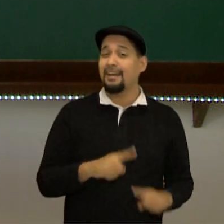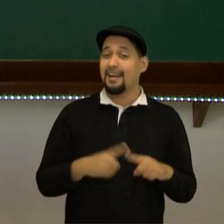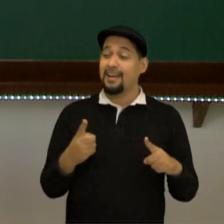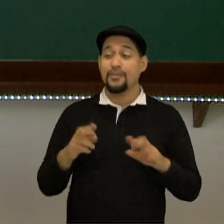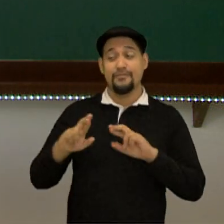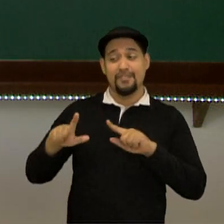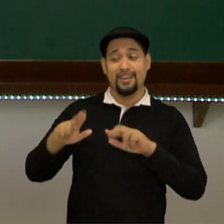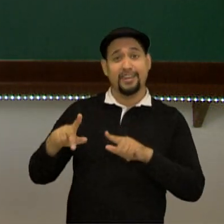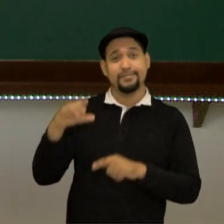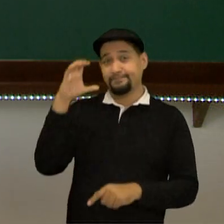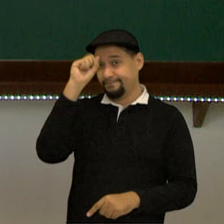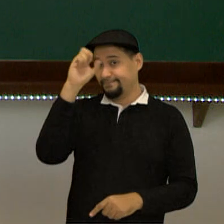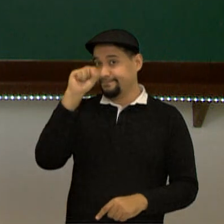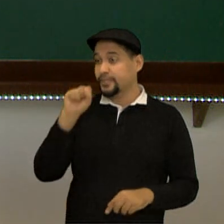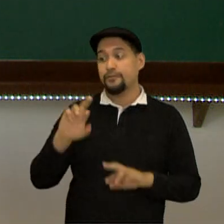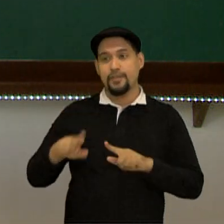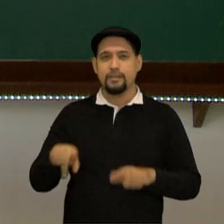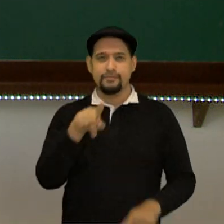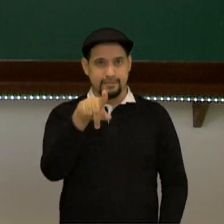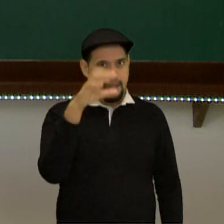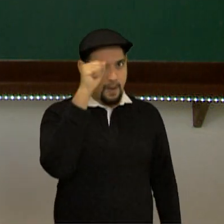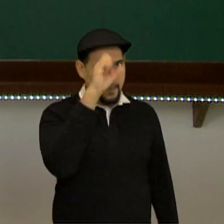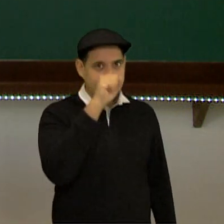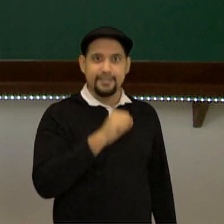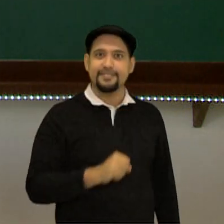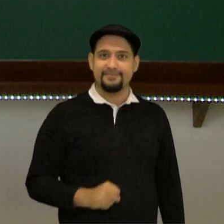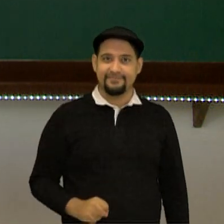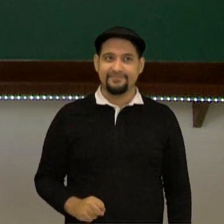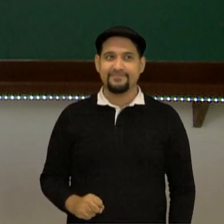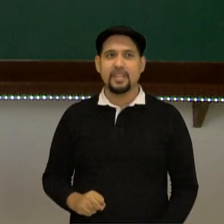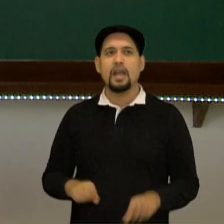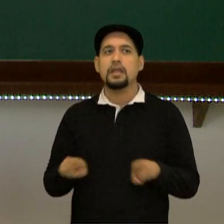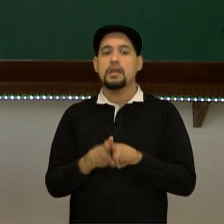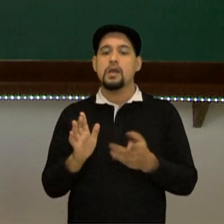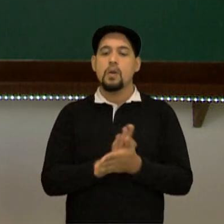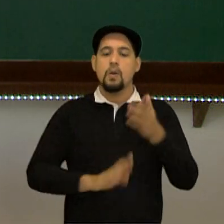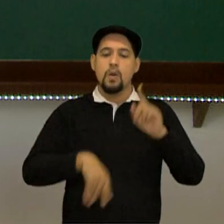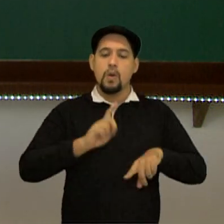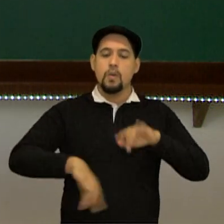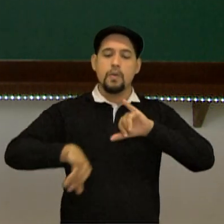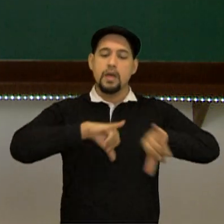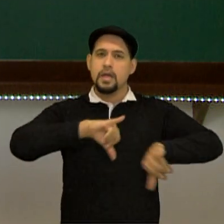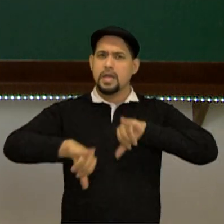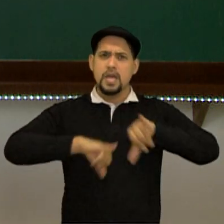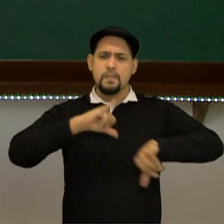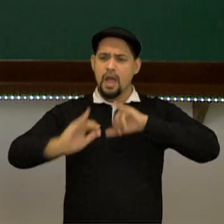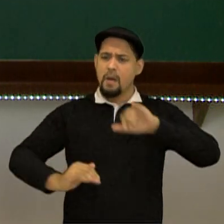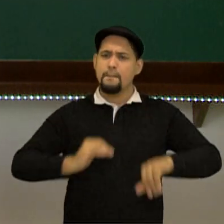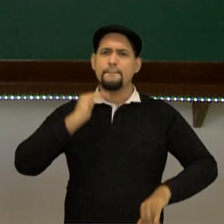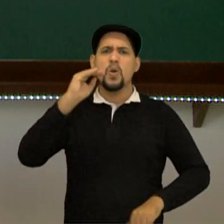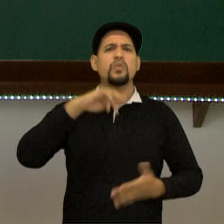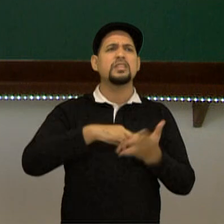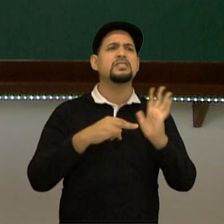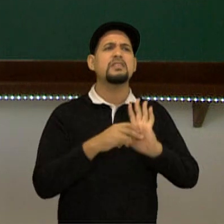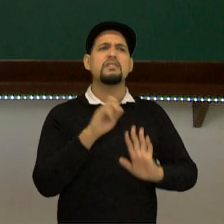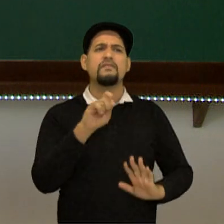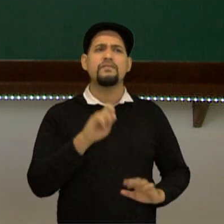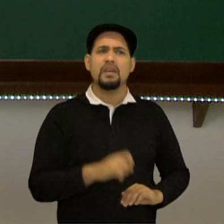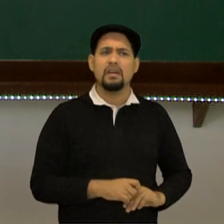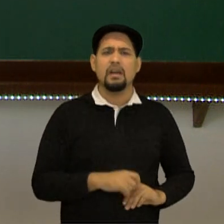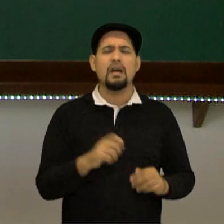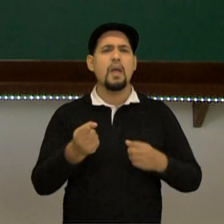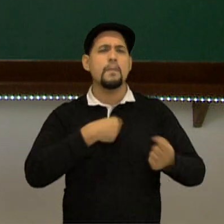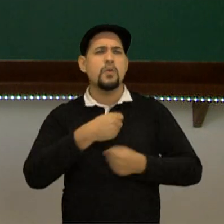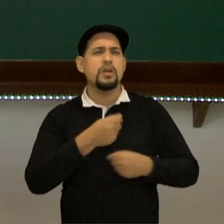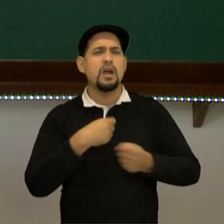história dele não vai ser como a sua. Déficit dos produtos químicos é recorde. O que esta reportagem tem a